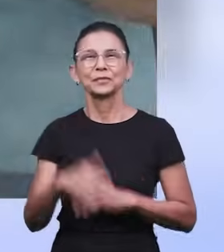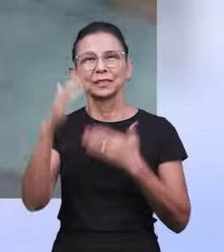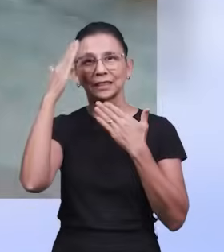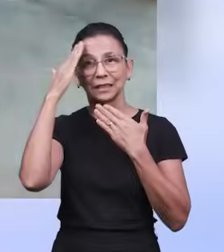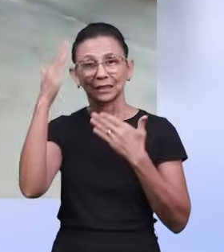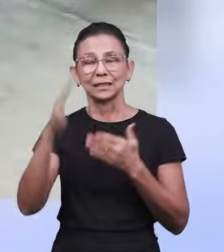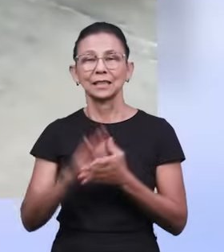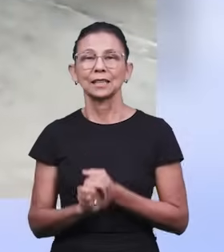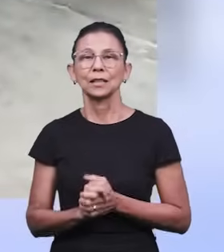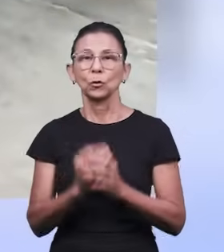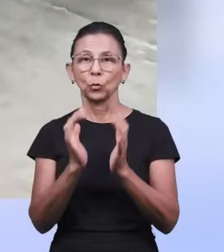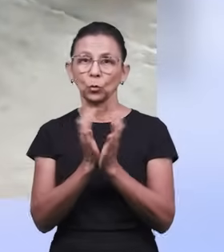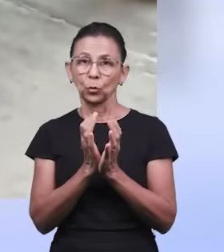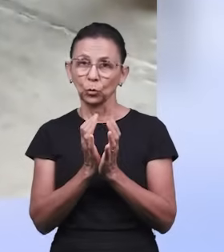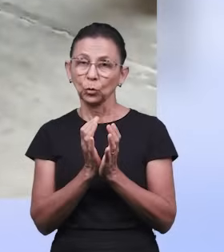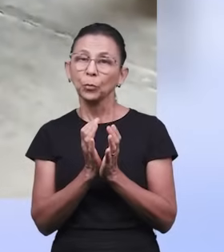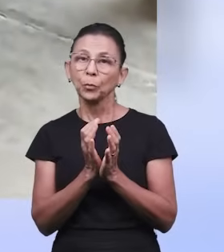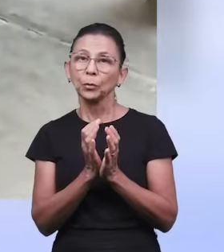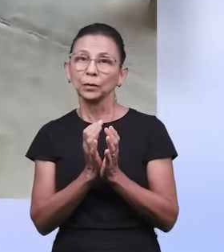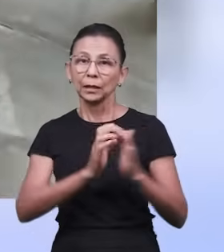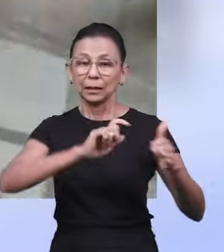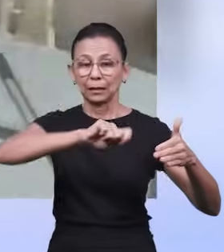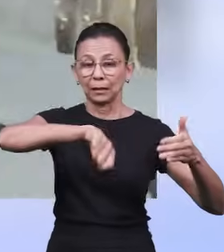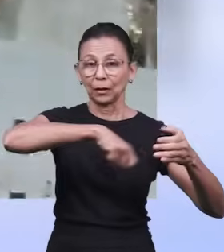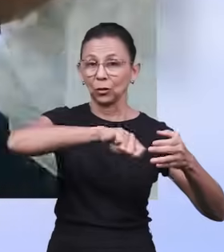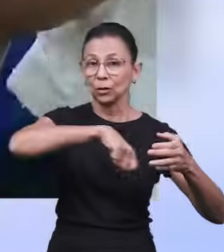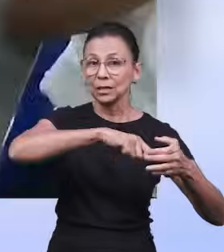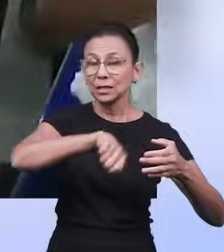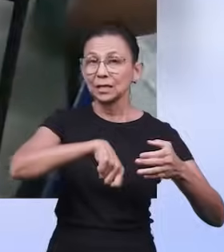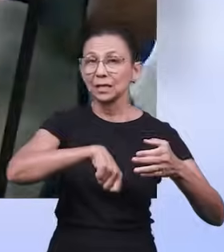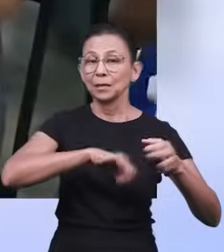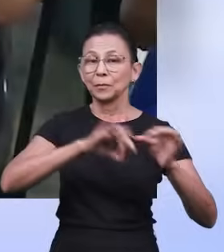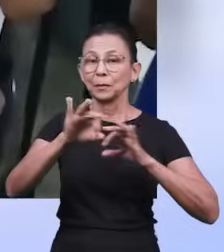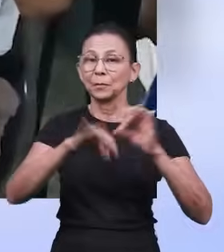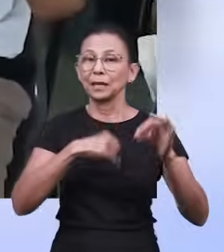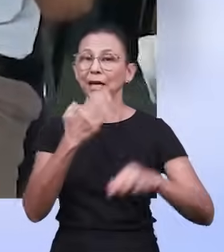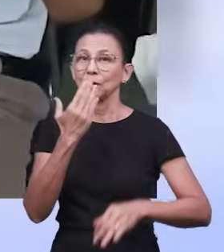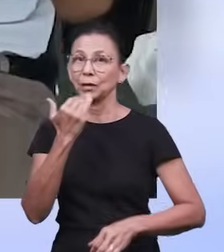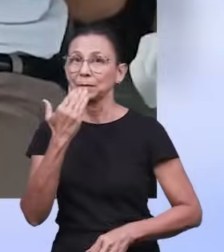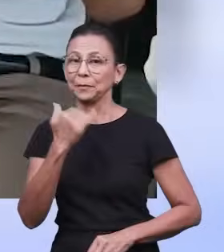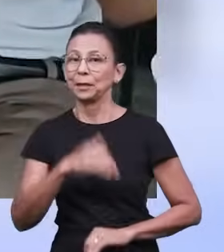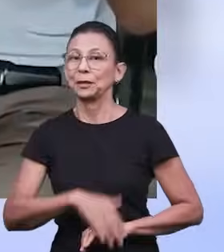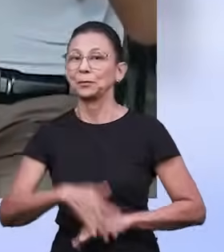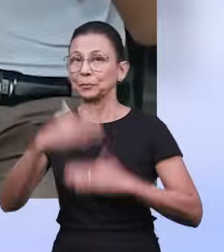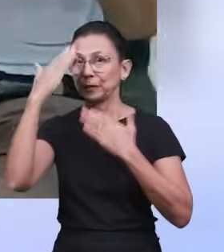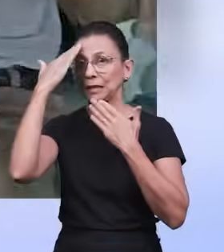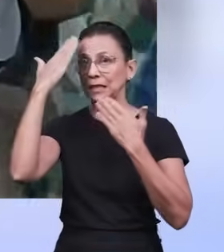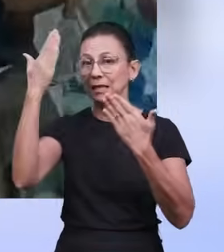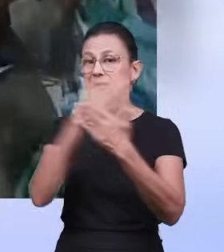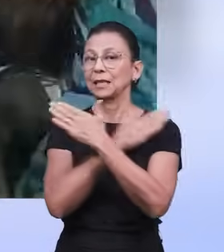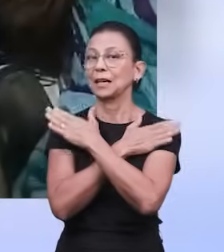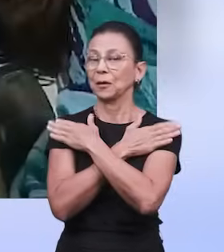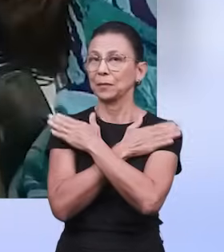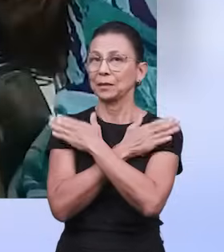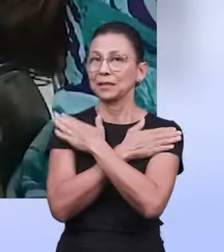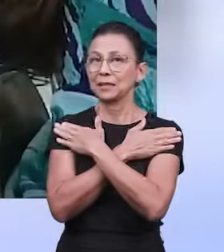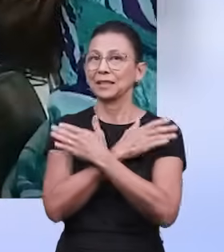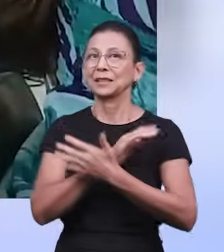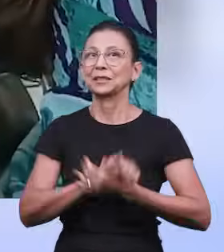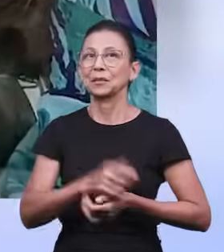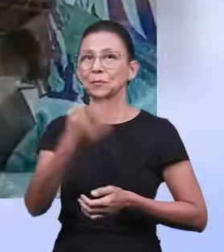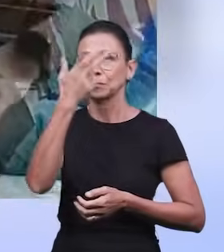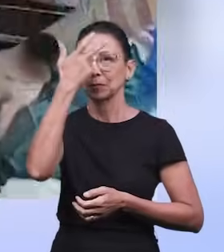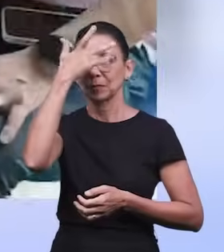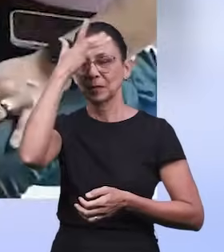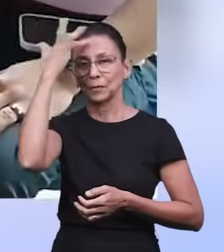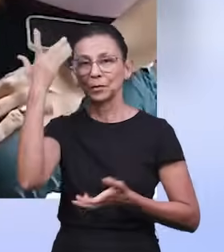dos alimentos. E essa turma é formada por um grupo de servos valentes e muito dedicados. Um abraço aí ao responsável